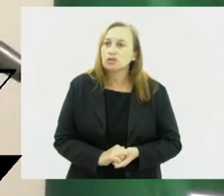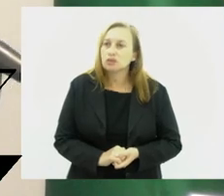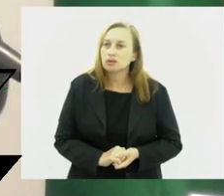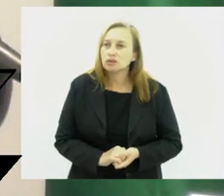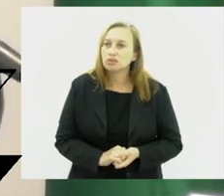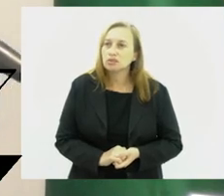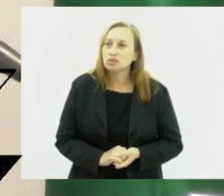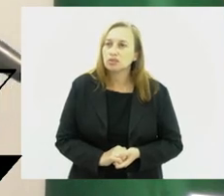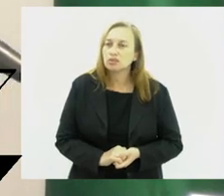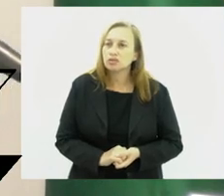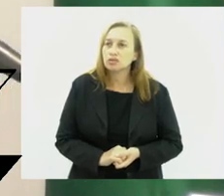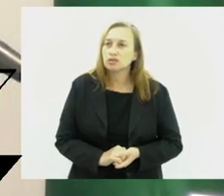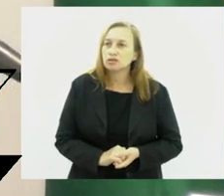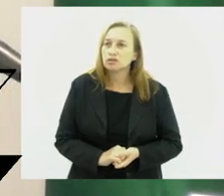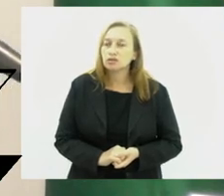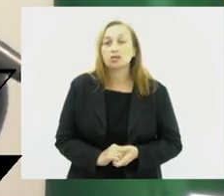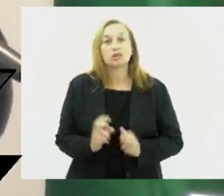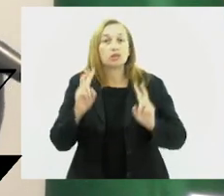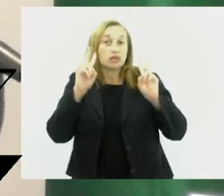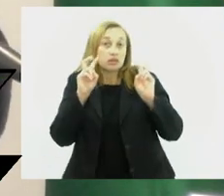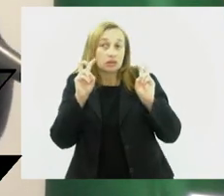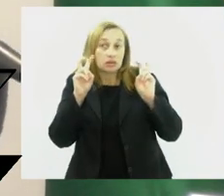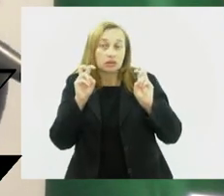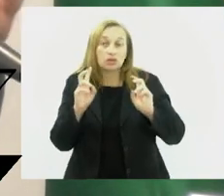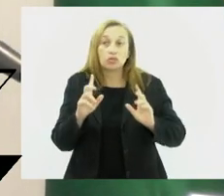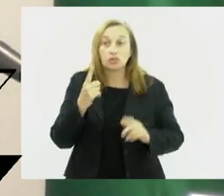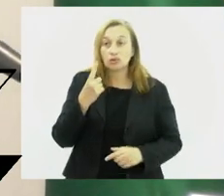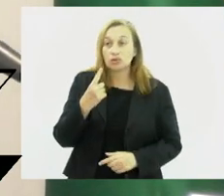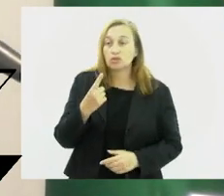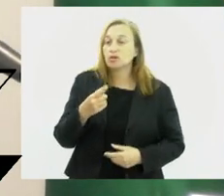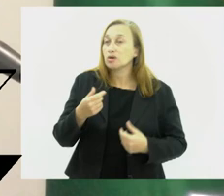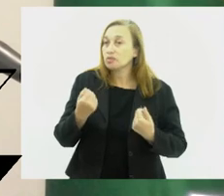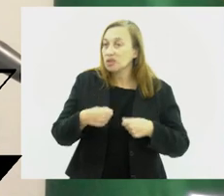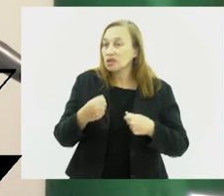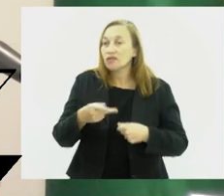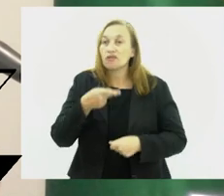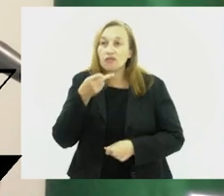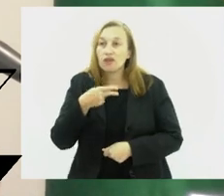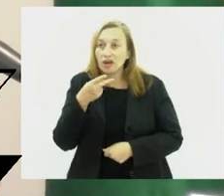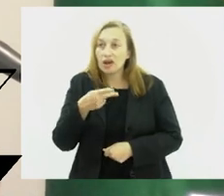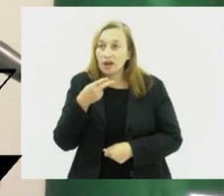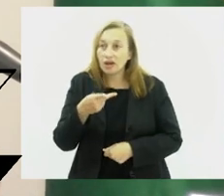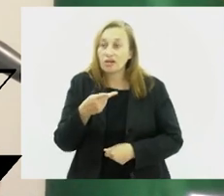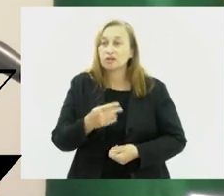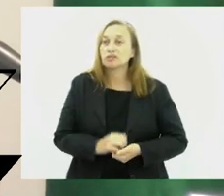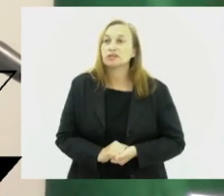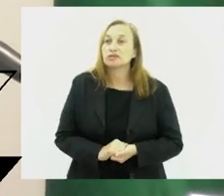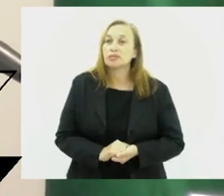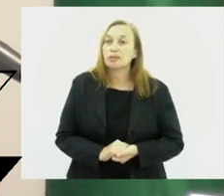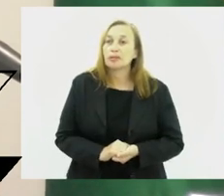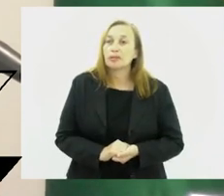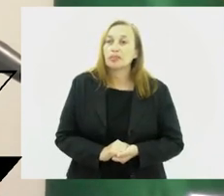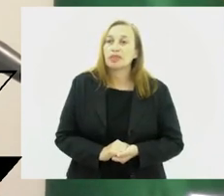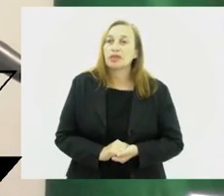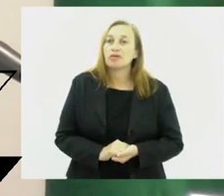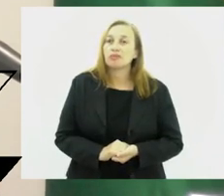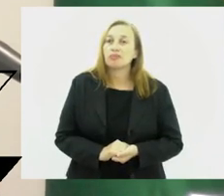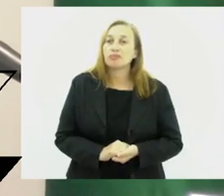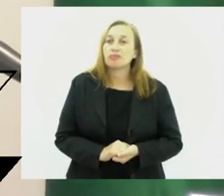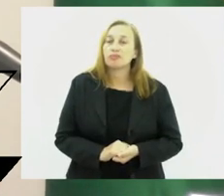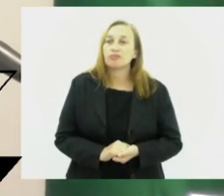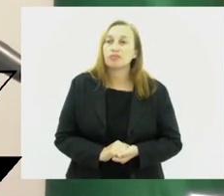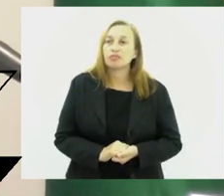destrinchar e desdobrar essas questões. E quando a gente tiver que falar sobre a legislação federal, a gente usar o